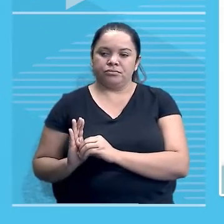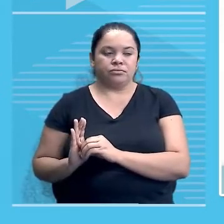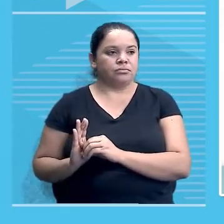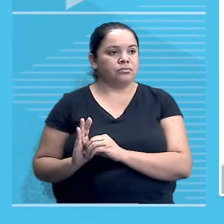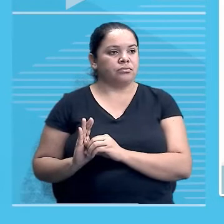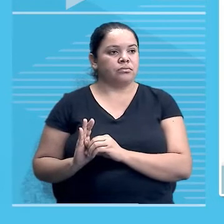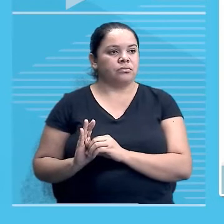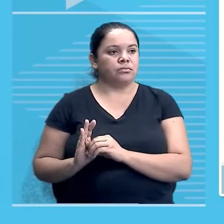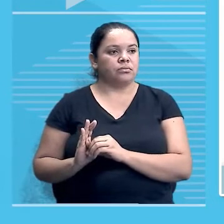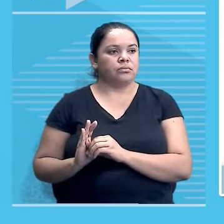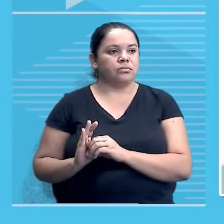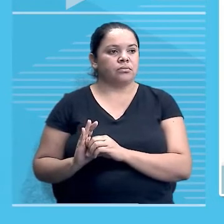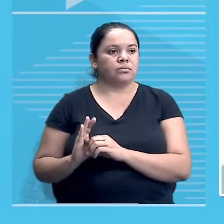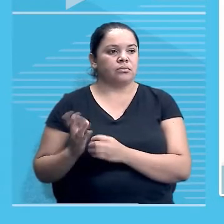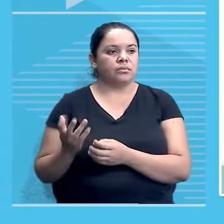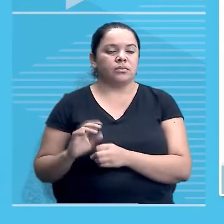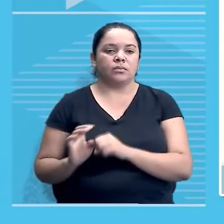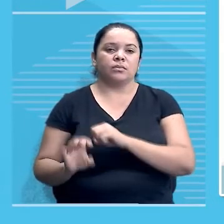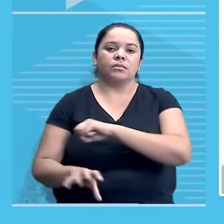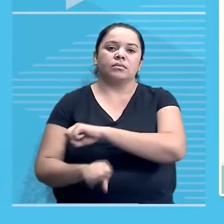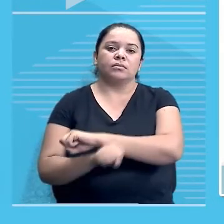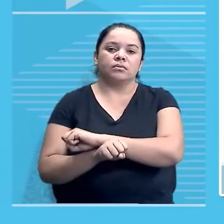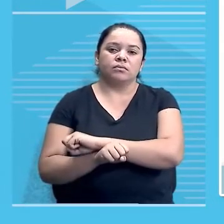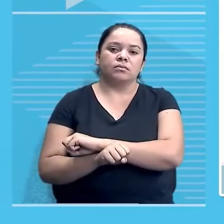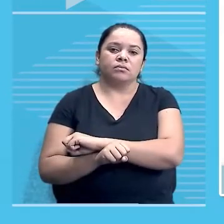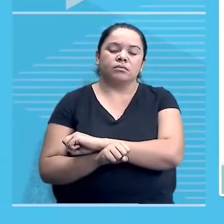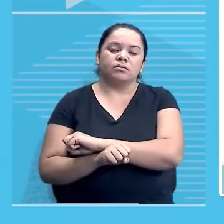sendo transmitido.